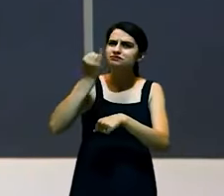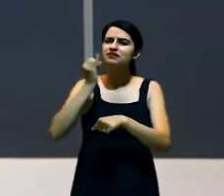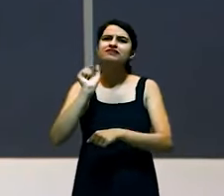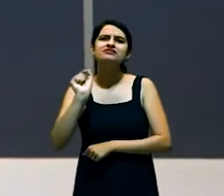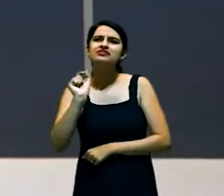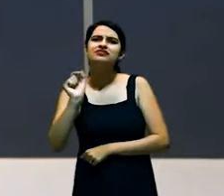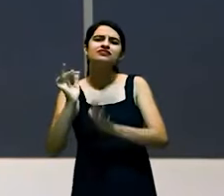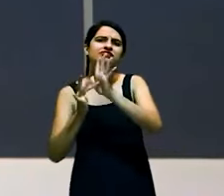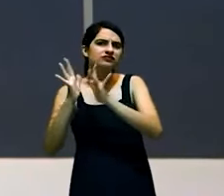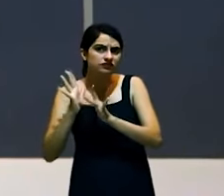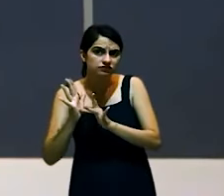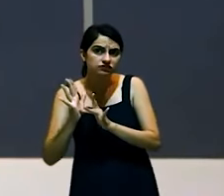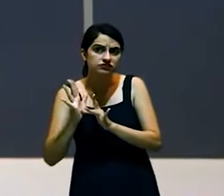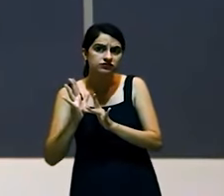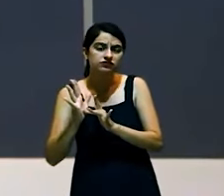Eu ouvi o testemunho de um homem,